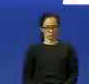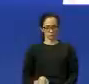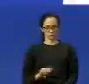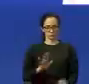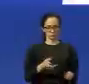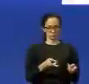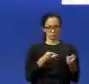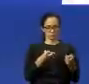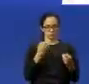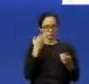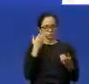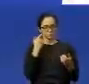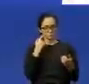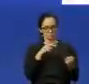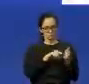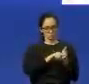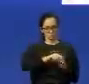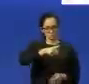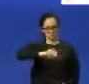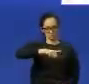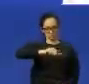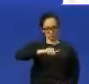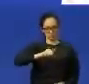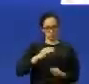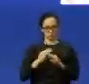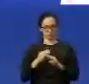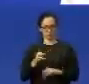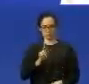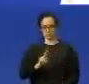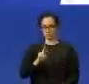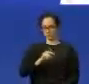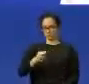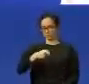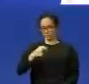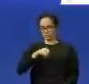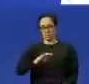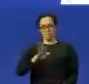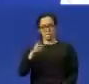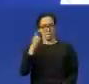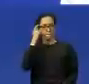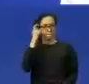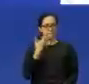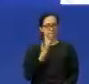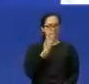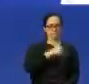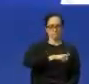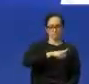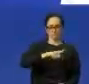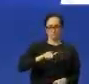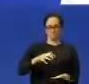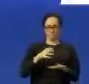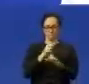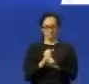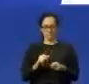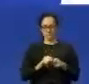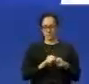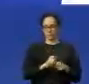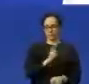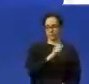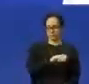de excelente, bom, regular, ruim e péssimo, a média das notas. E ele diz o seguinte: quanto melhor a avaliação de um aluno em determinado período